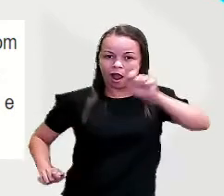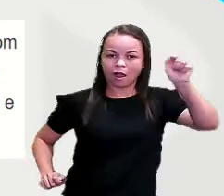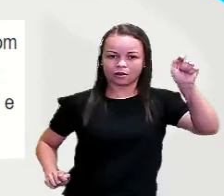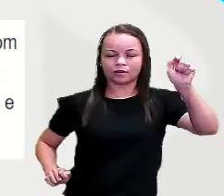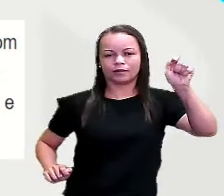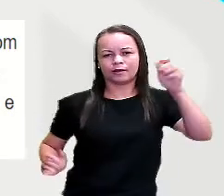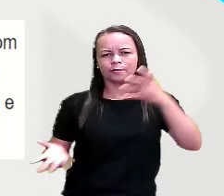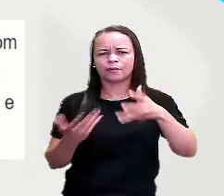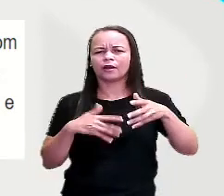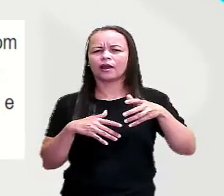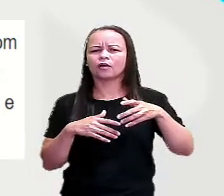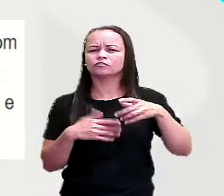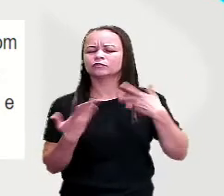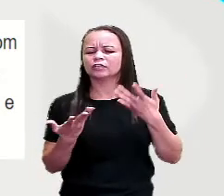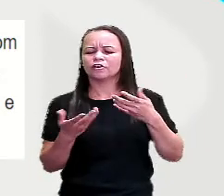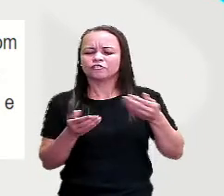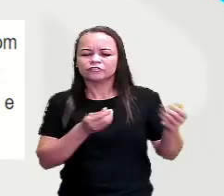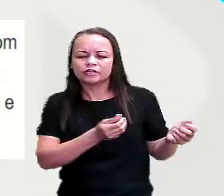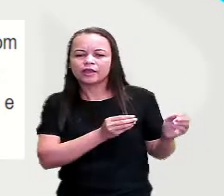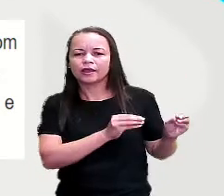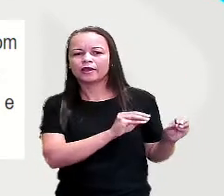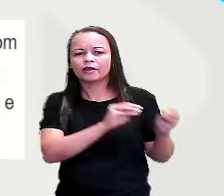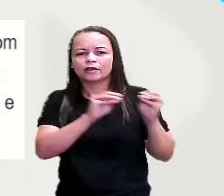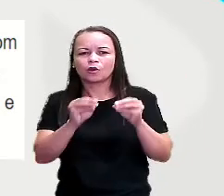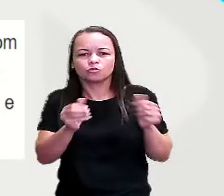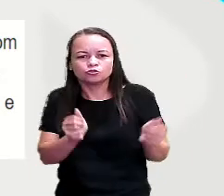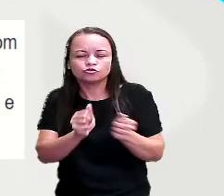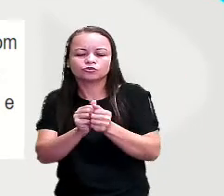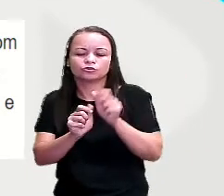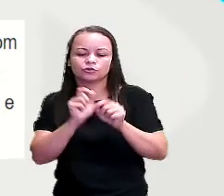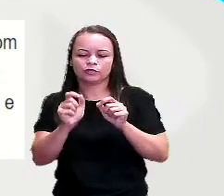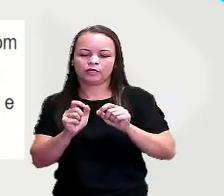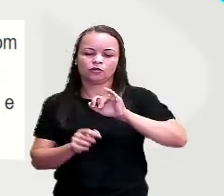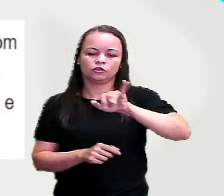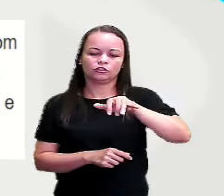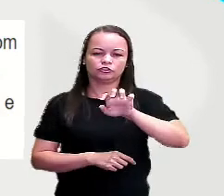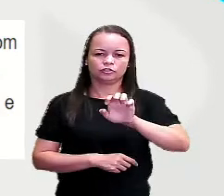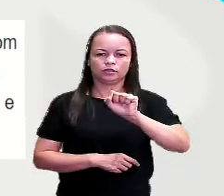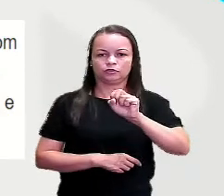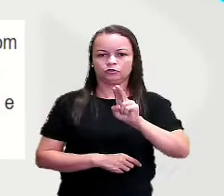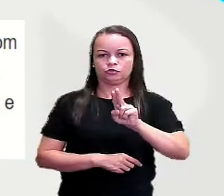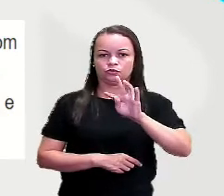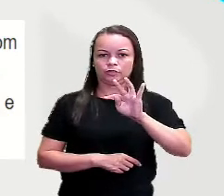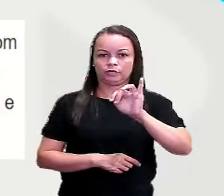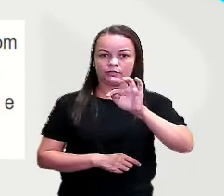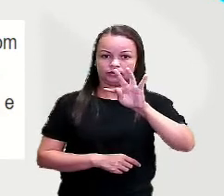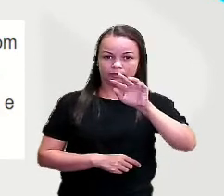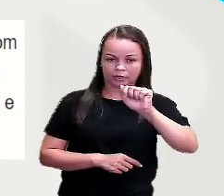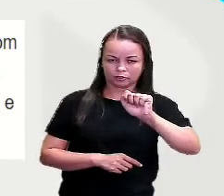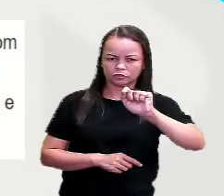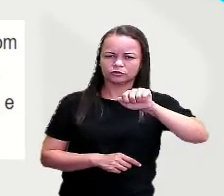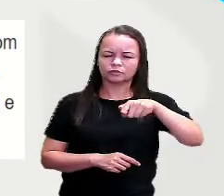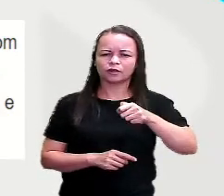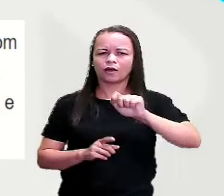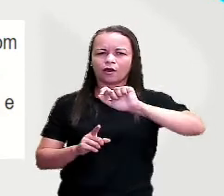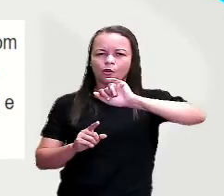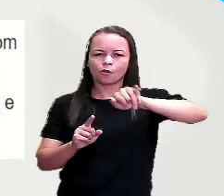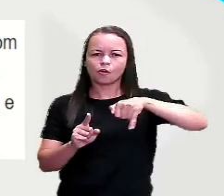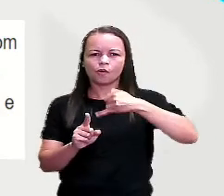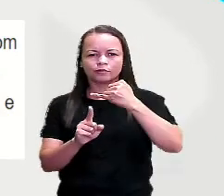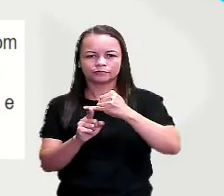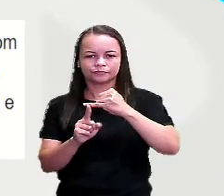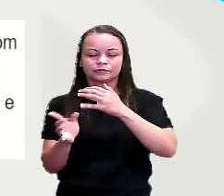que eram os jesuítas, professora? Olha só, os jesuítas eram padres que pertenciam à Companhia de Jesus, uma